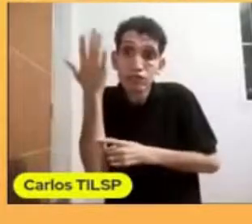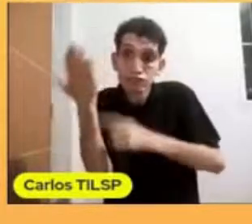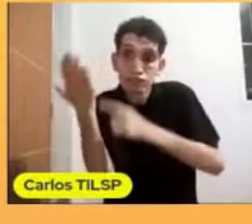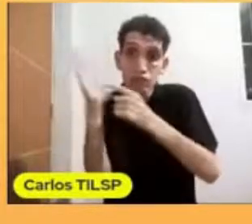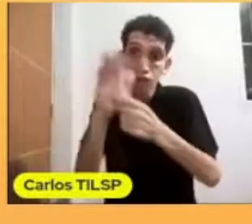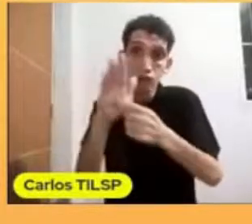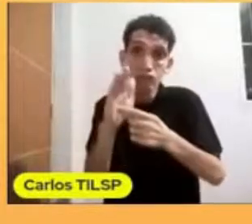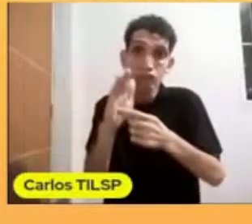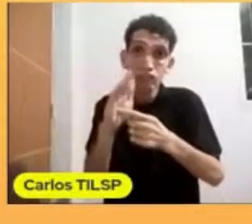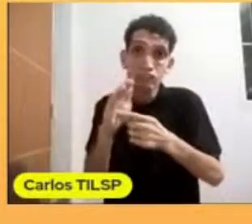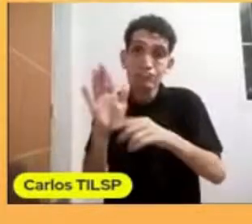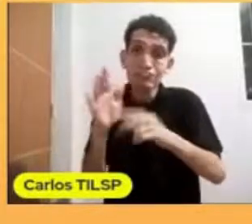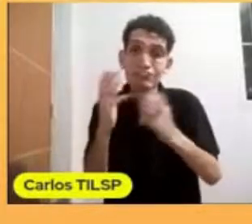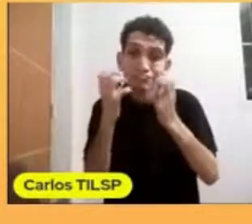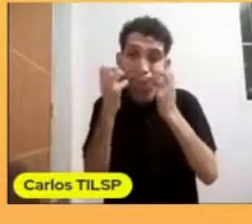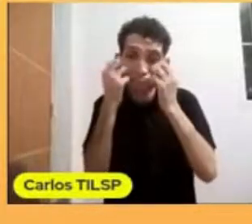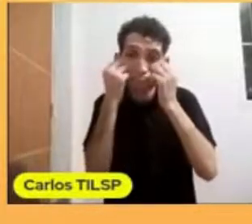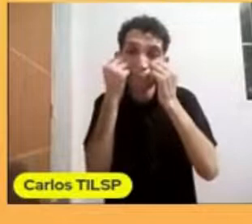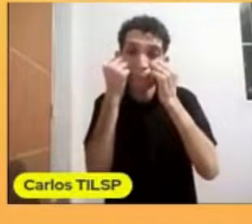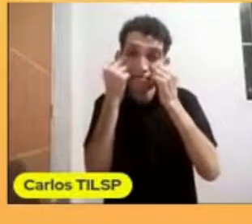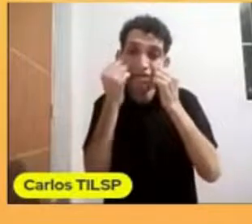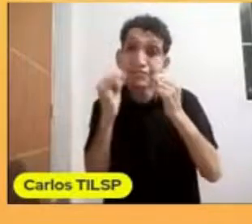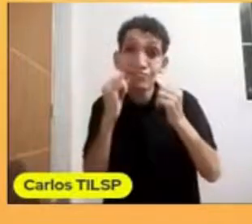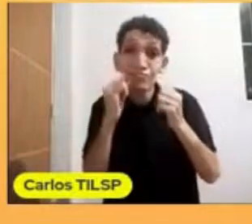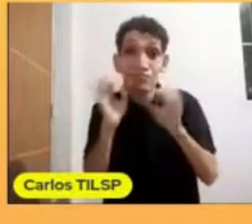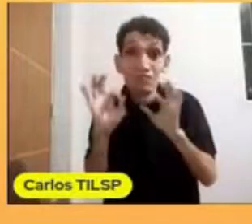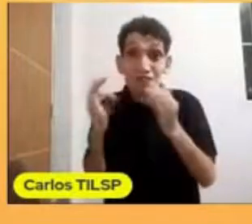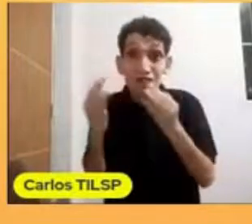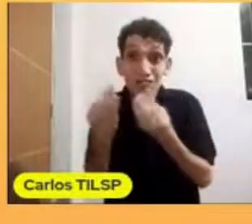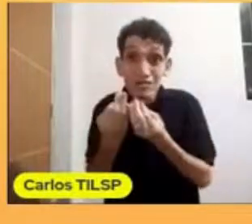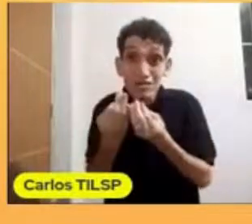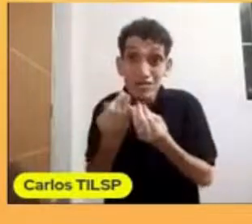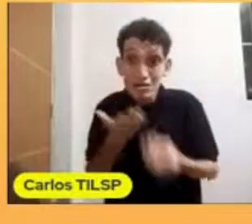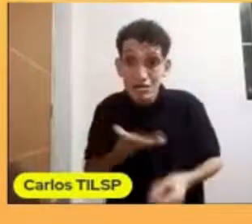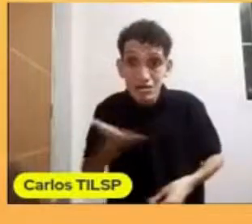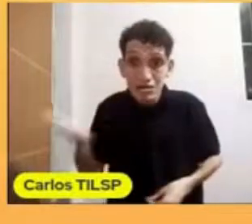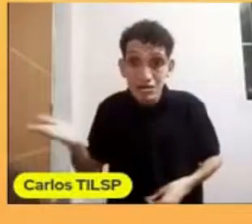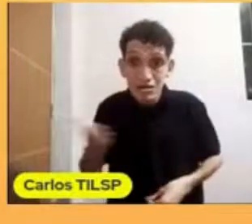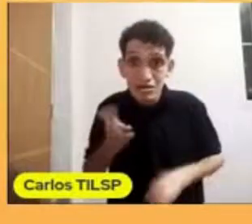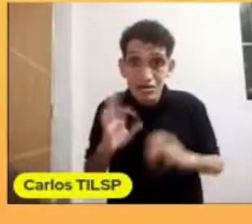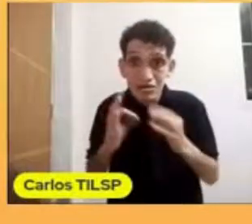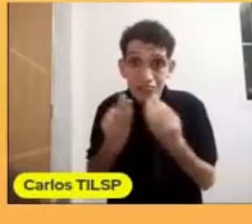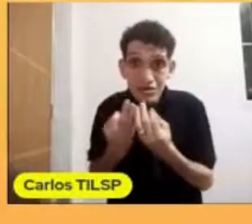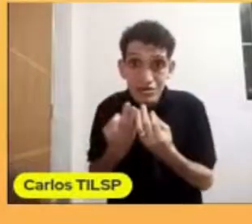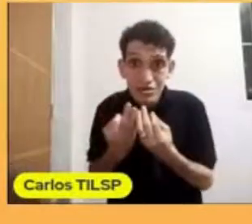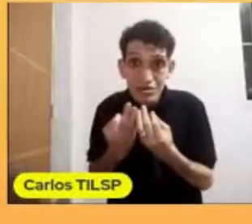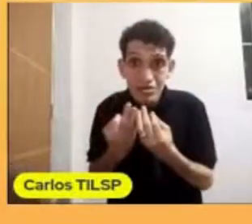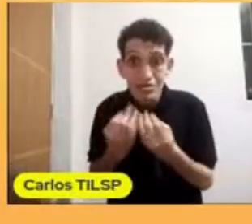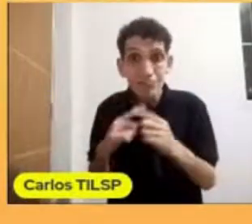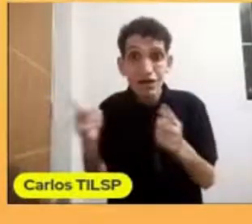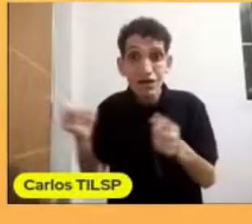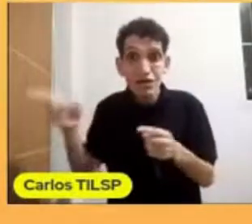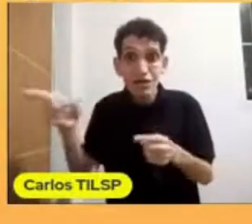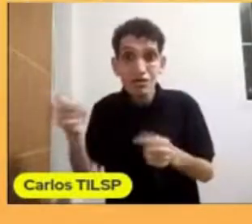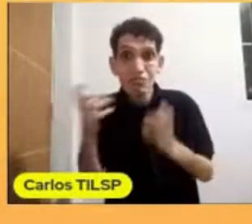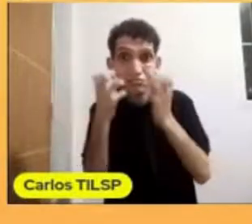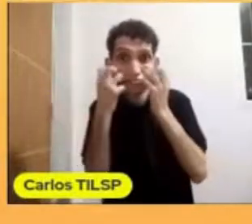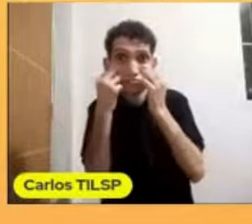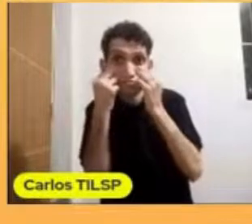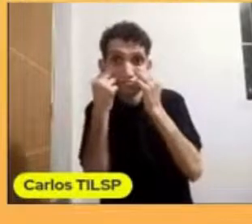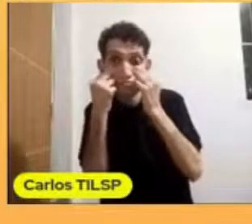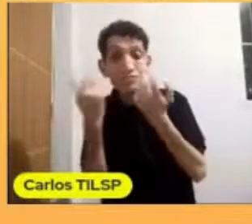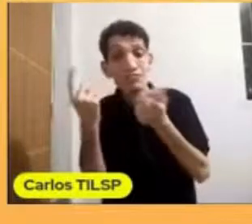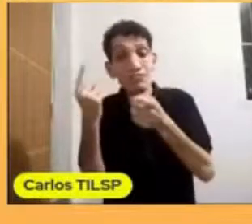tem vergonha de falar com uma pessoa da família para ajudar. Então, assim, essa questão da acessibilidade, ela pode estar muito